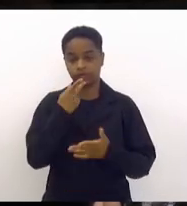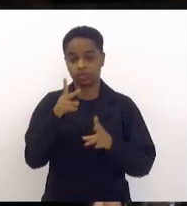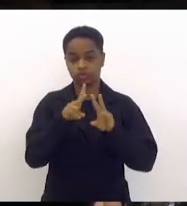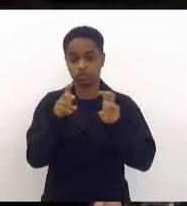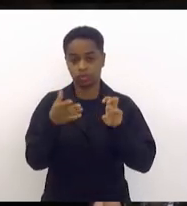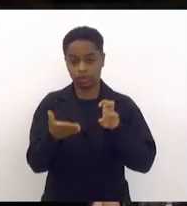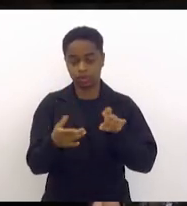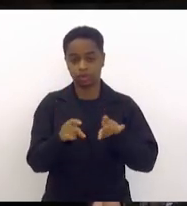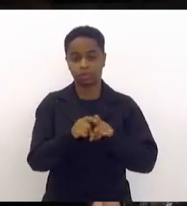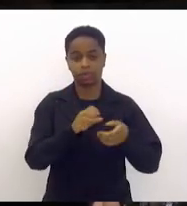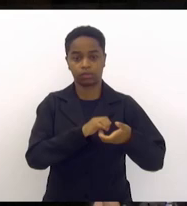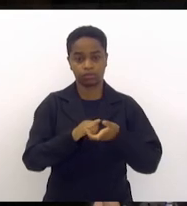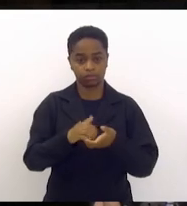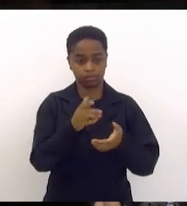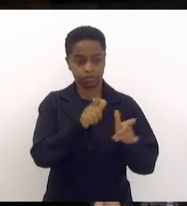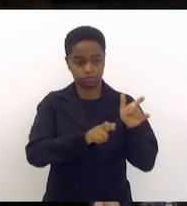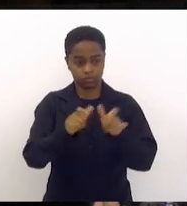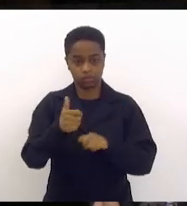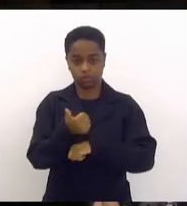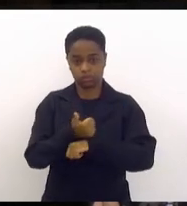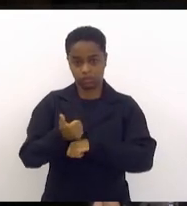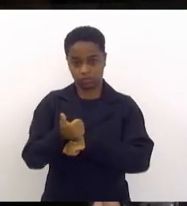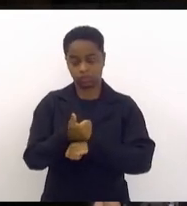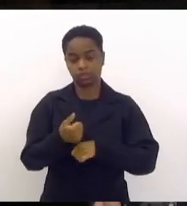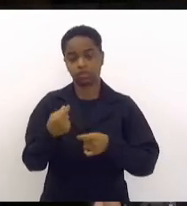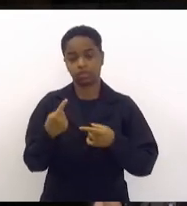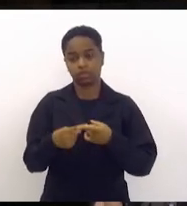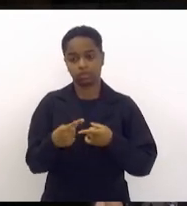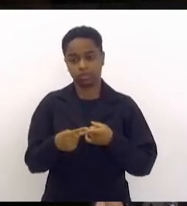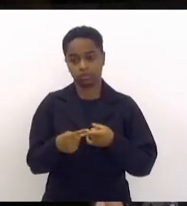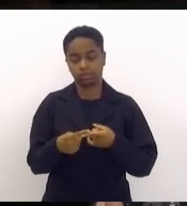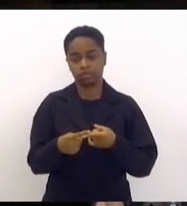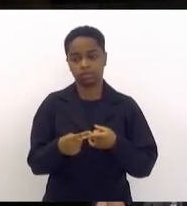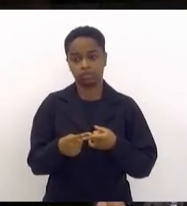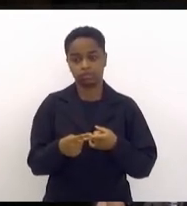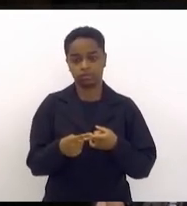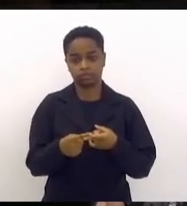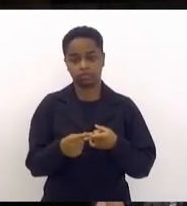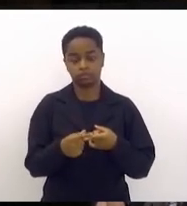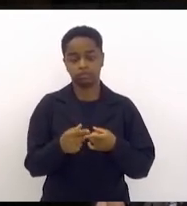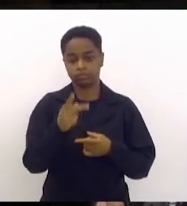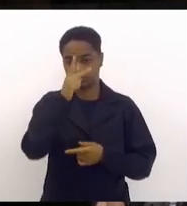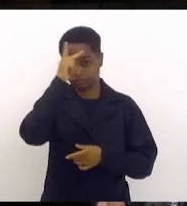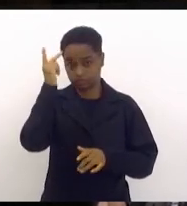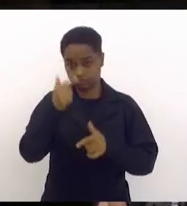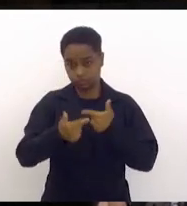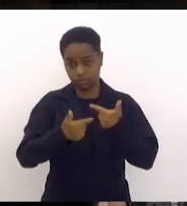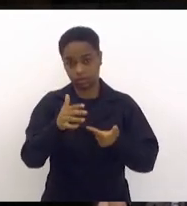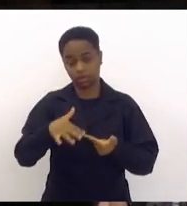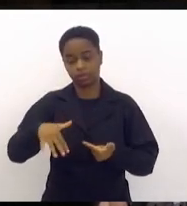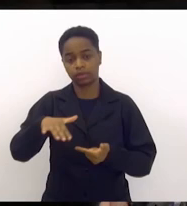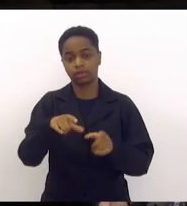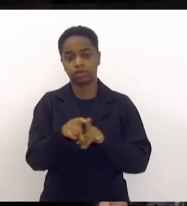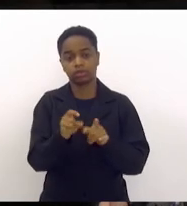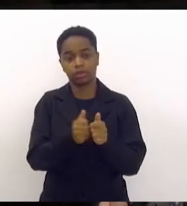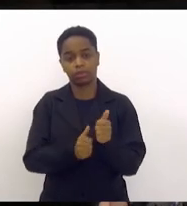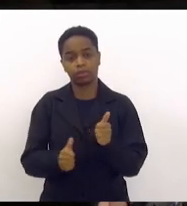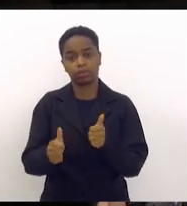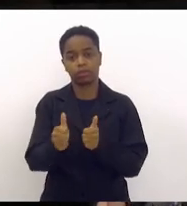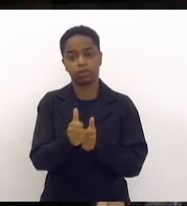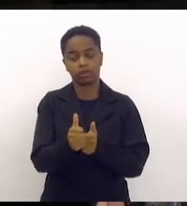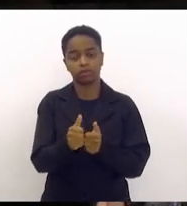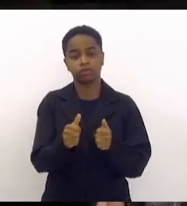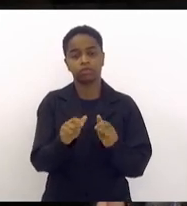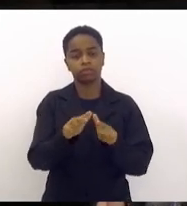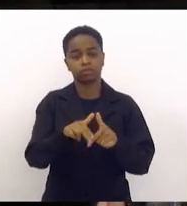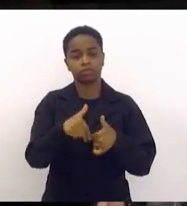saudar aqui os nossos trabalhadores né E trabalhadoras também dessa indústria que com o seu protagonismo com a